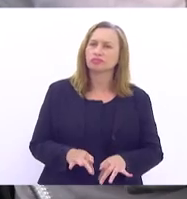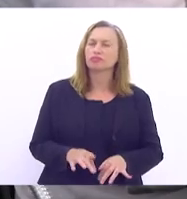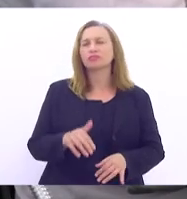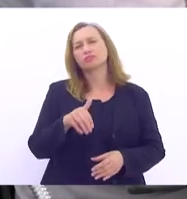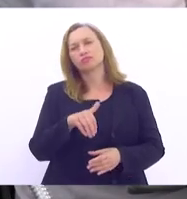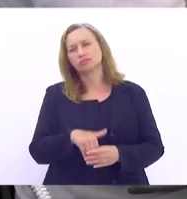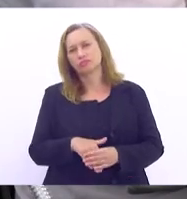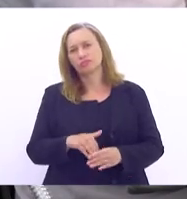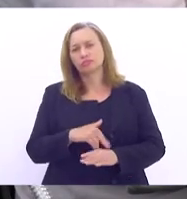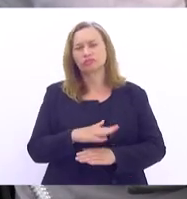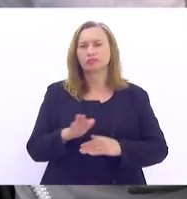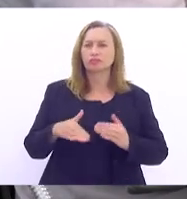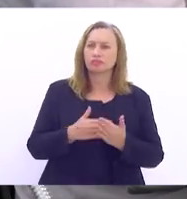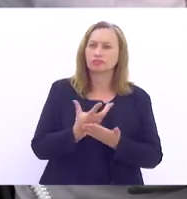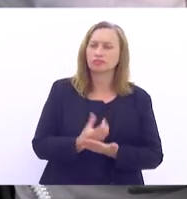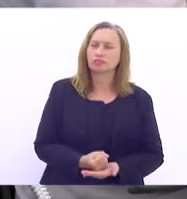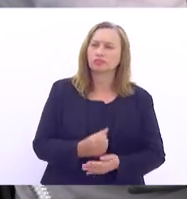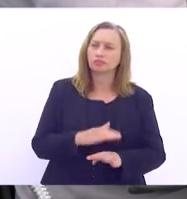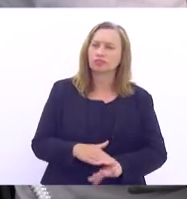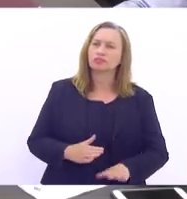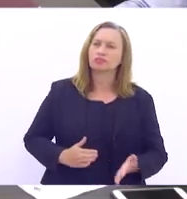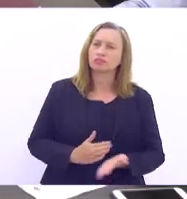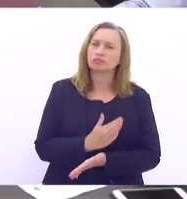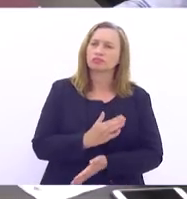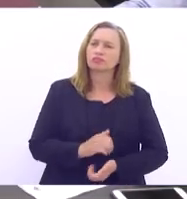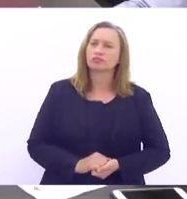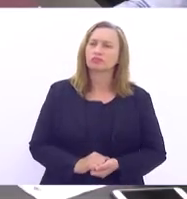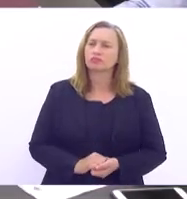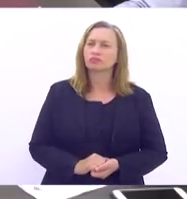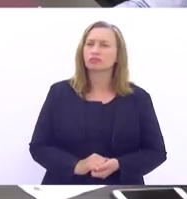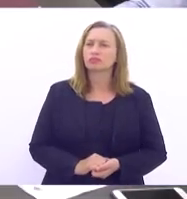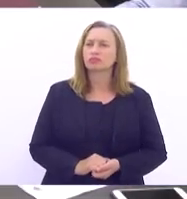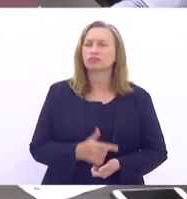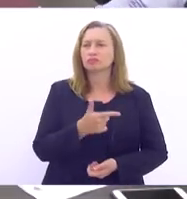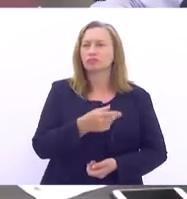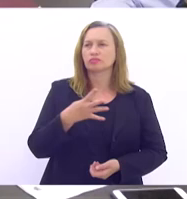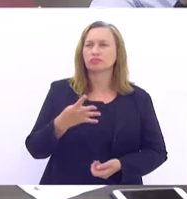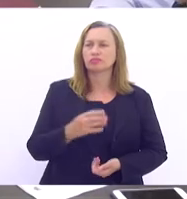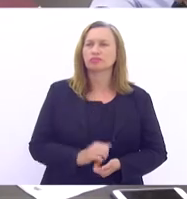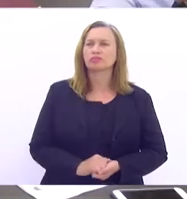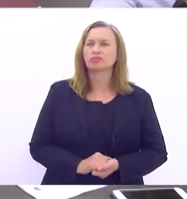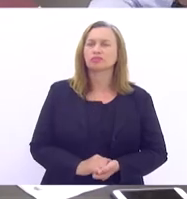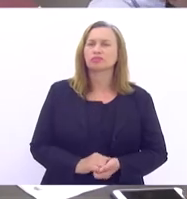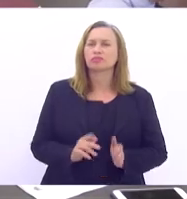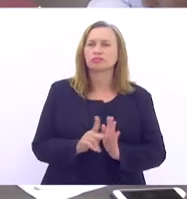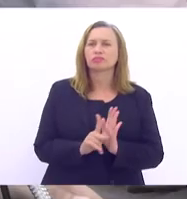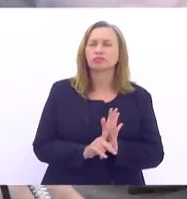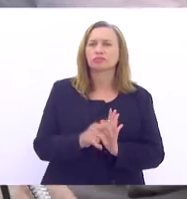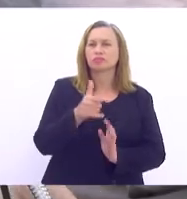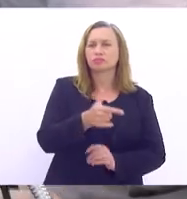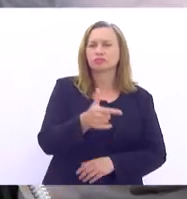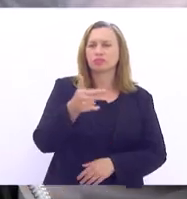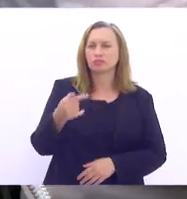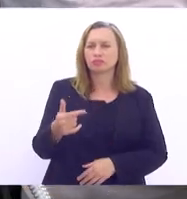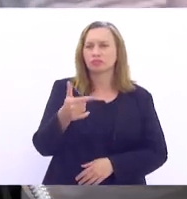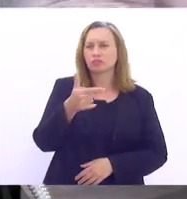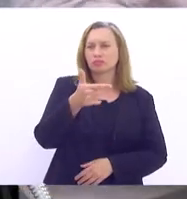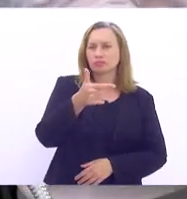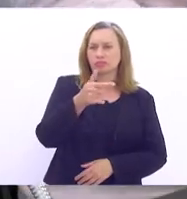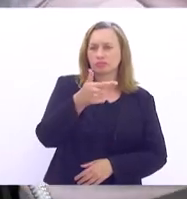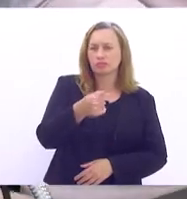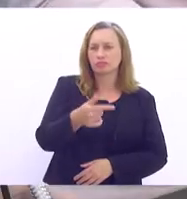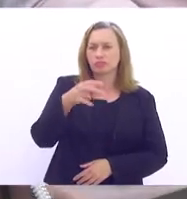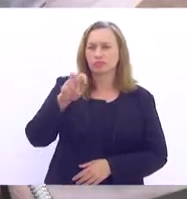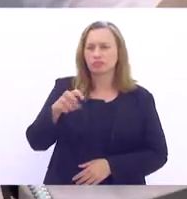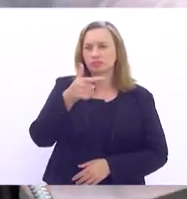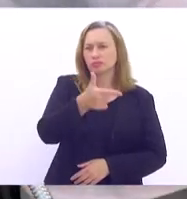discussão, em votação, senhores que aprovam, permaneçam como estão, aprovado. 24 da pauta é o projeto 1775 de 2023,